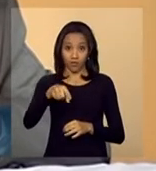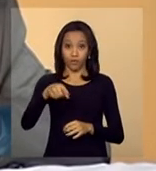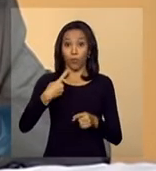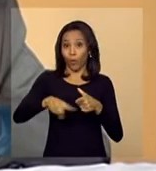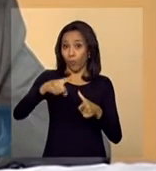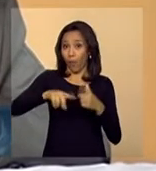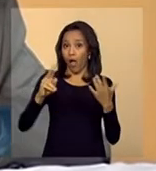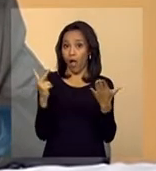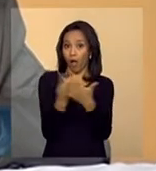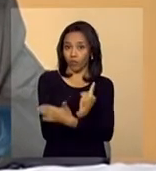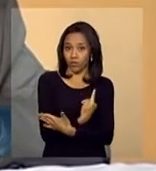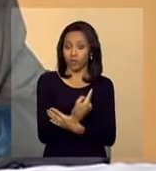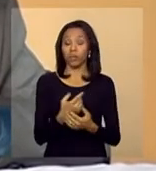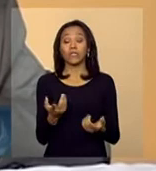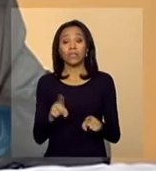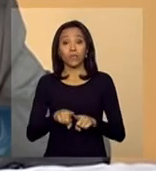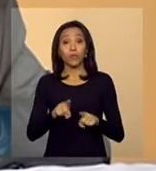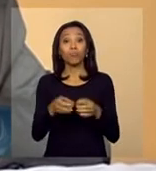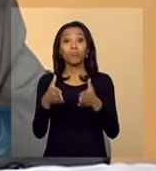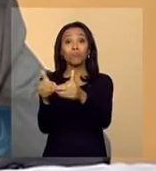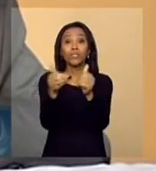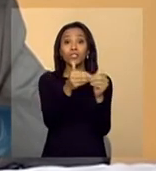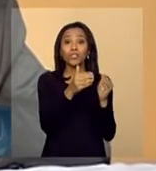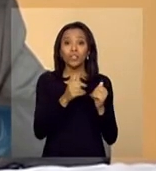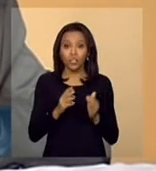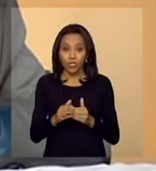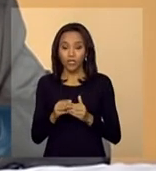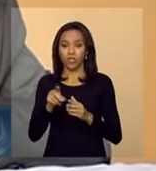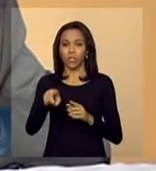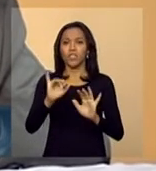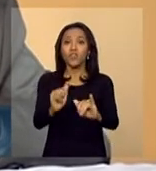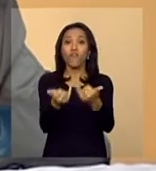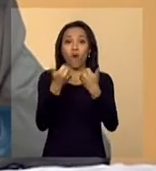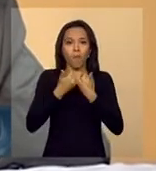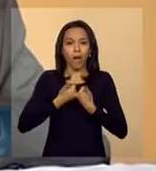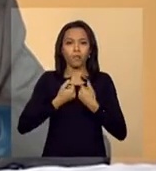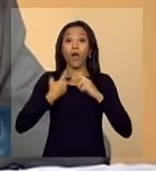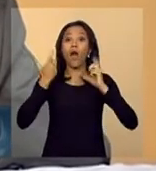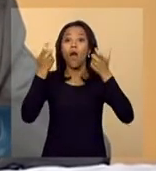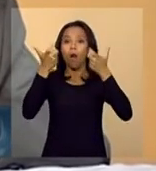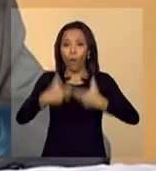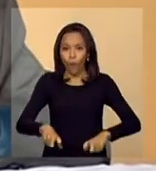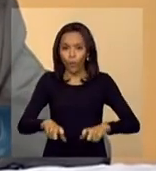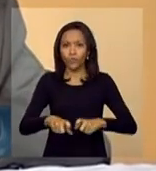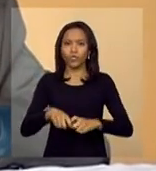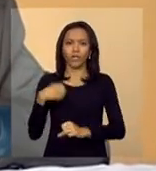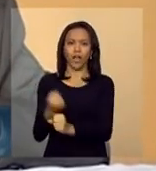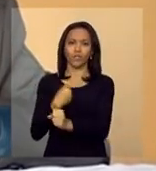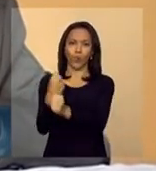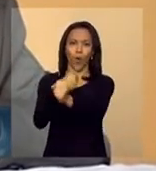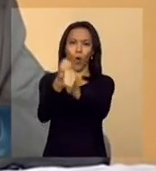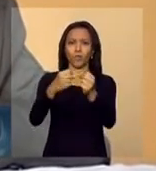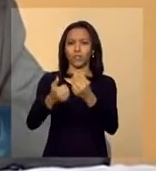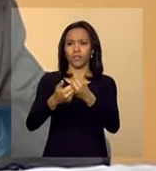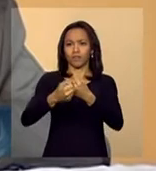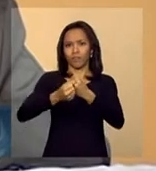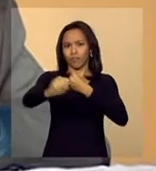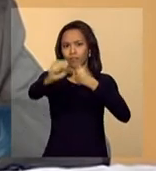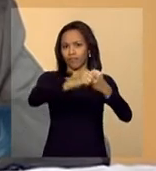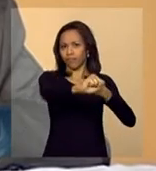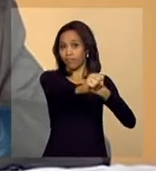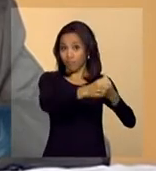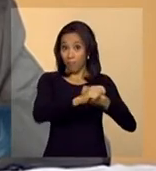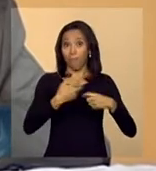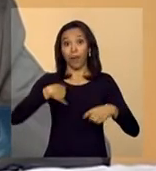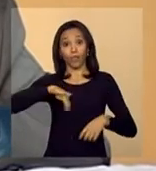locais que nos informassem aonde as obras de ampliação estariam passando, justamente para nós